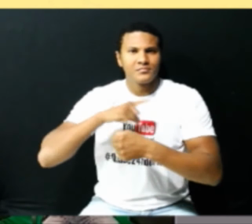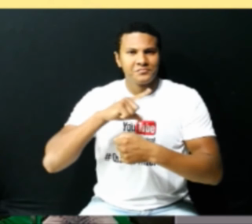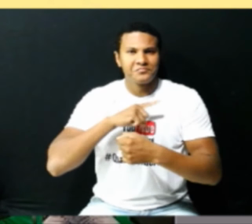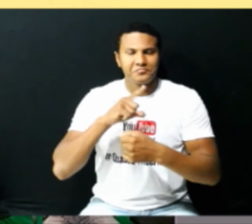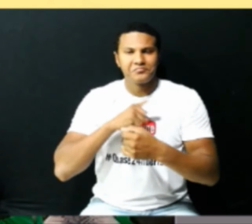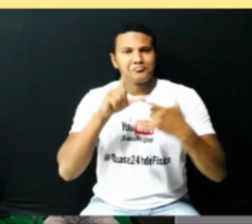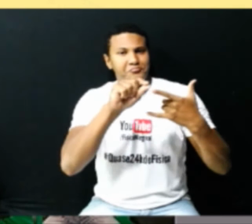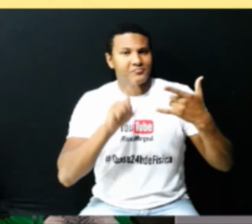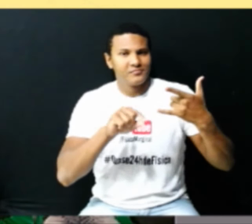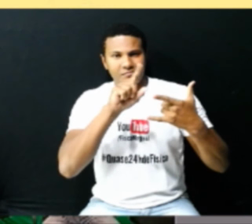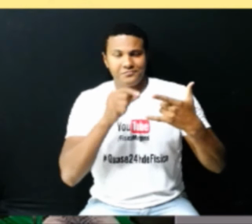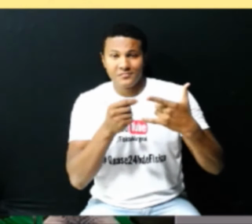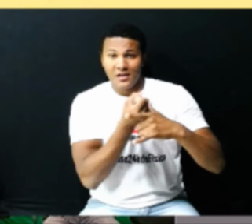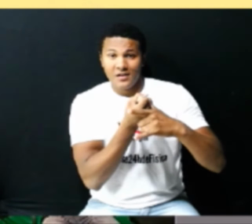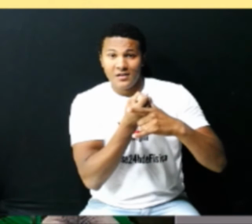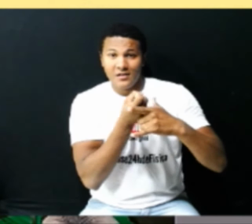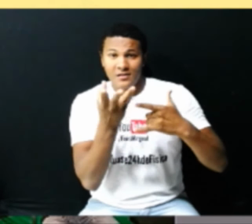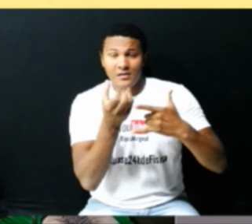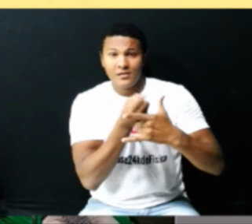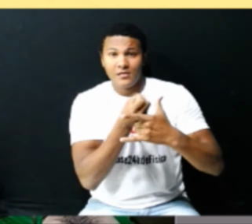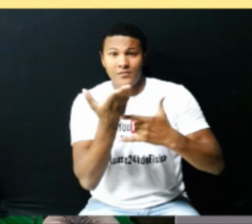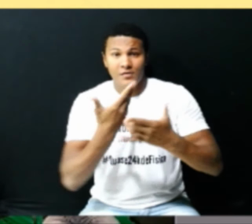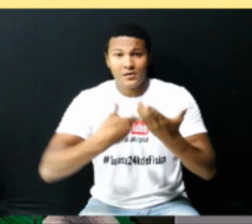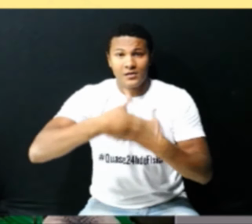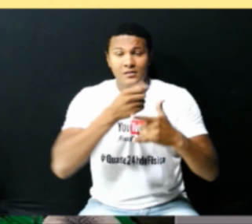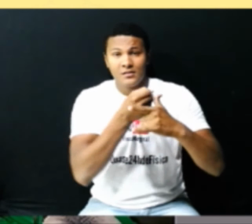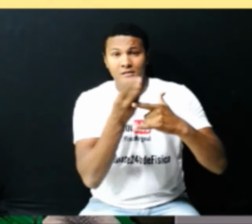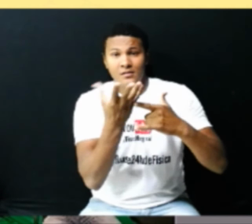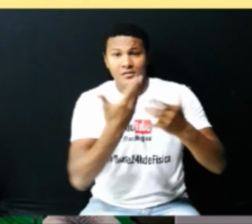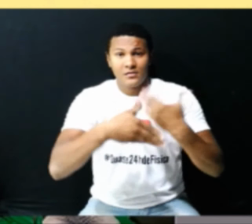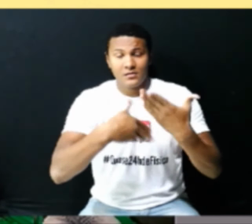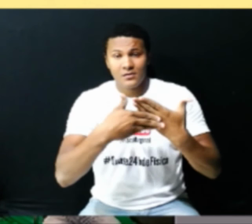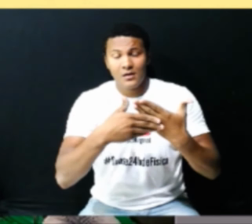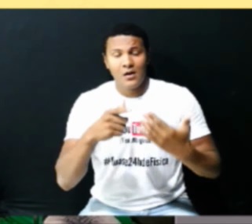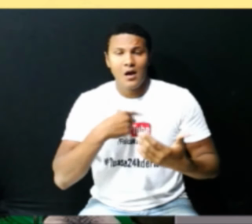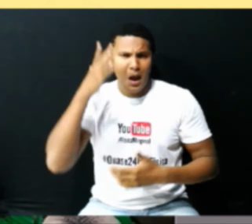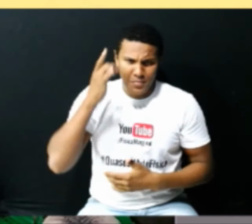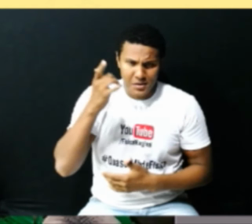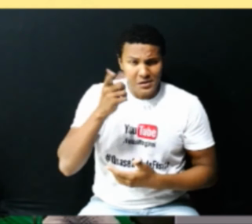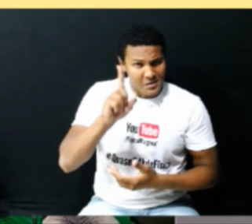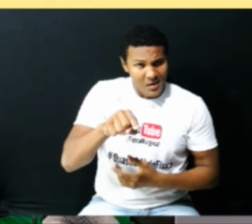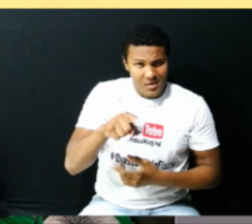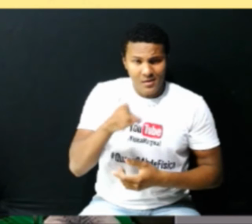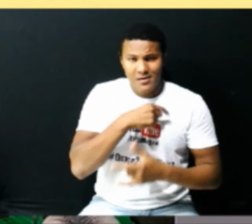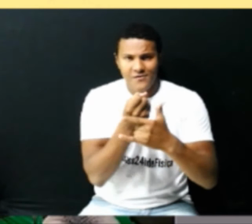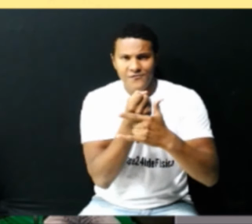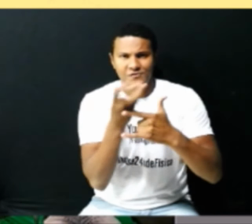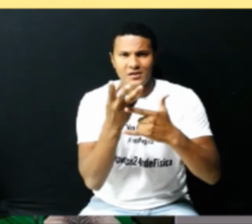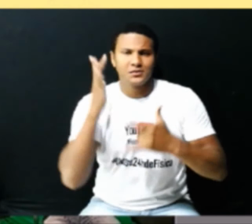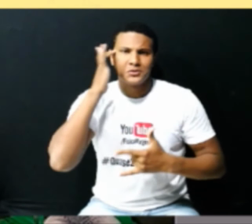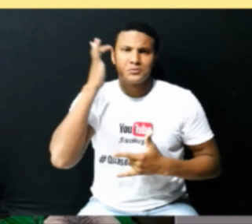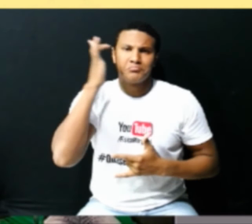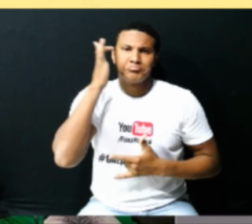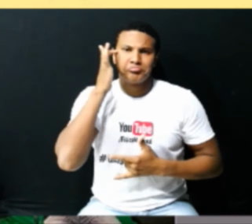horas. Amanhã eu vou falar sobre física moderna, noções de física moderna. E nas outras 2 semanas vai ter aulas às segundas e também às